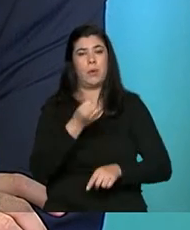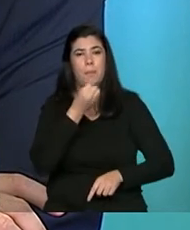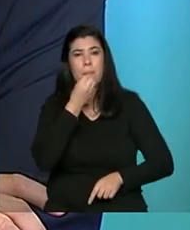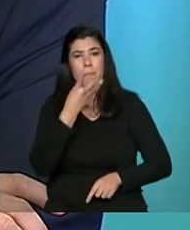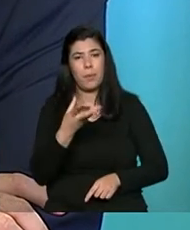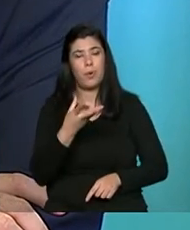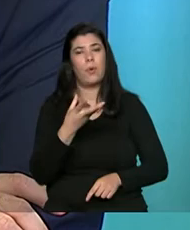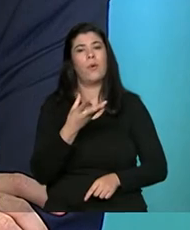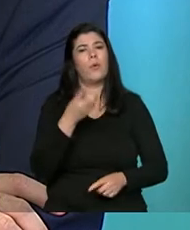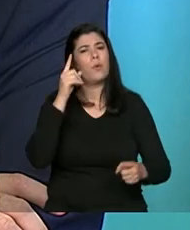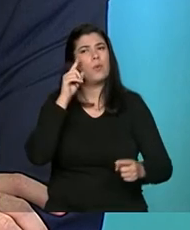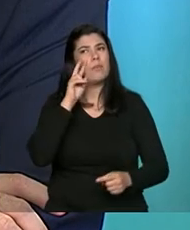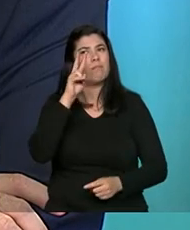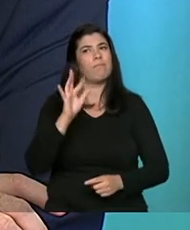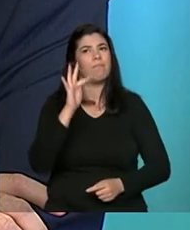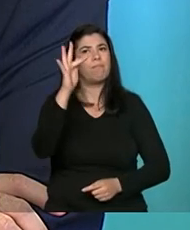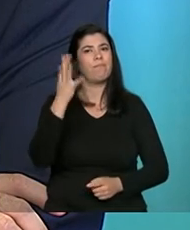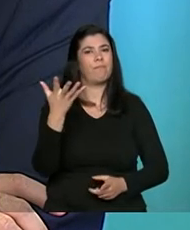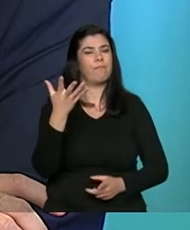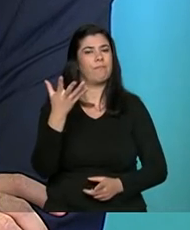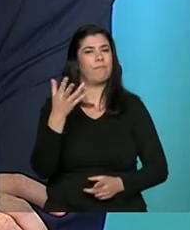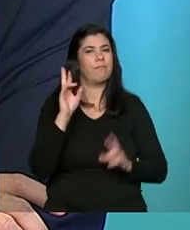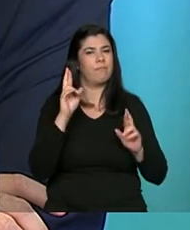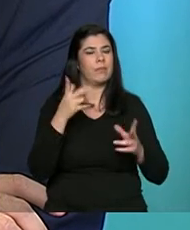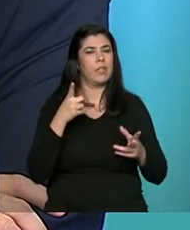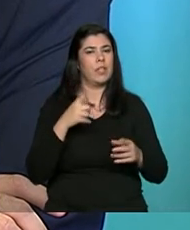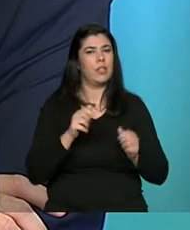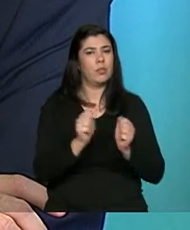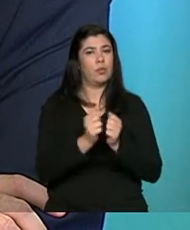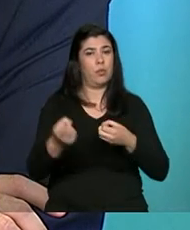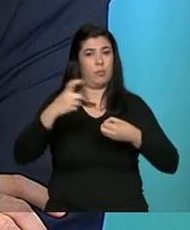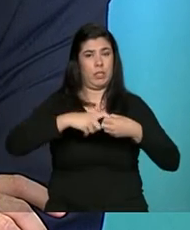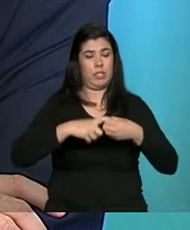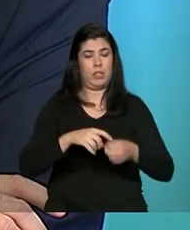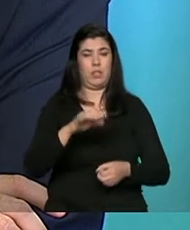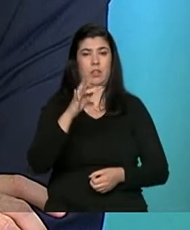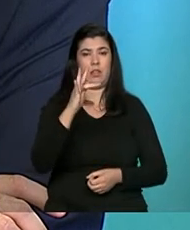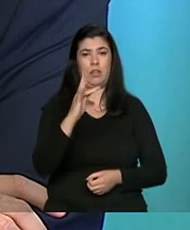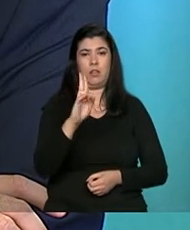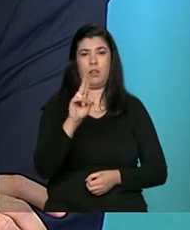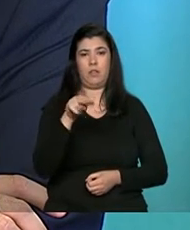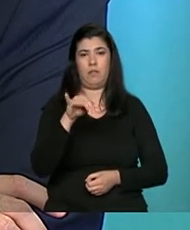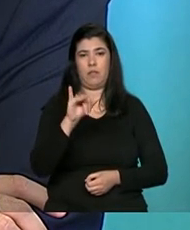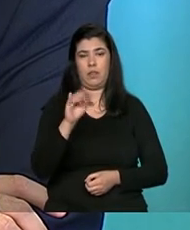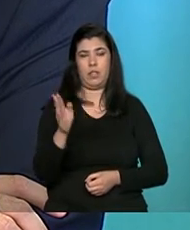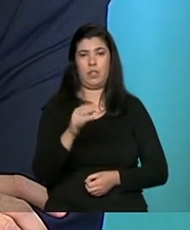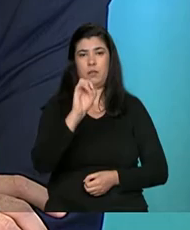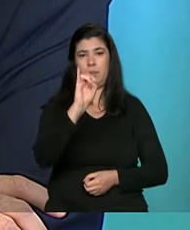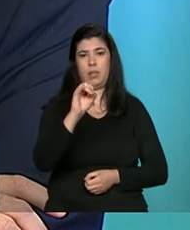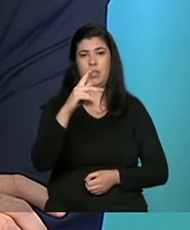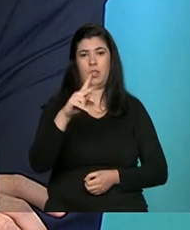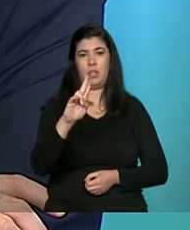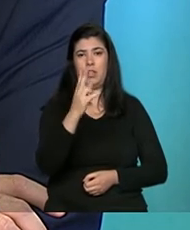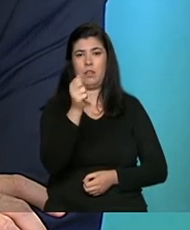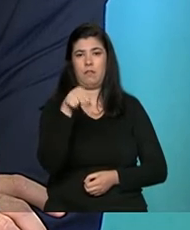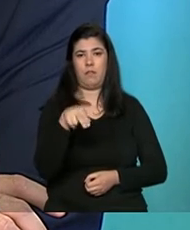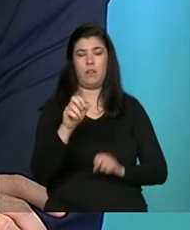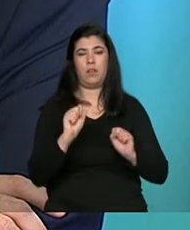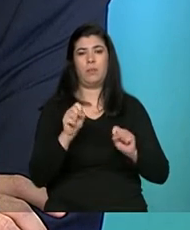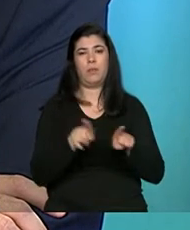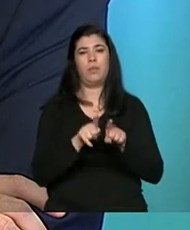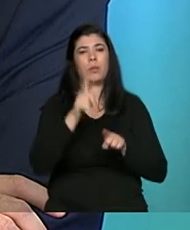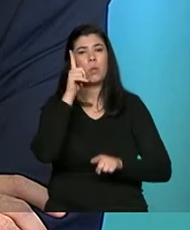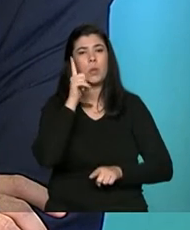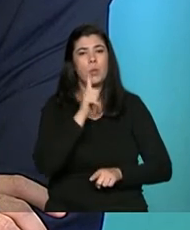perspectivas com a funai com iphan para que nós possamos obter as licenças prévias para a